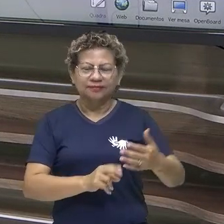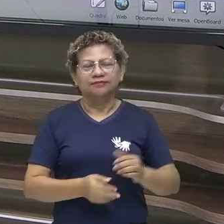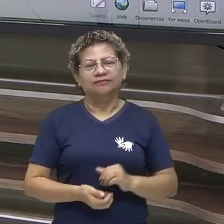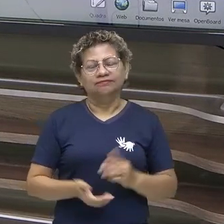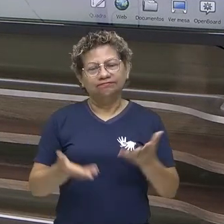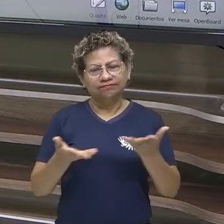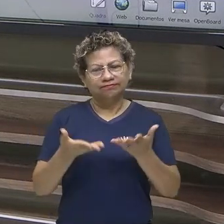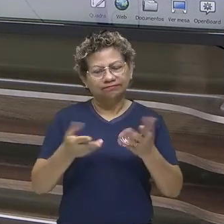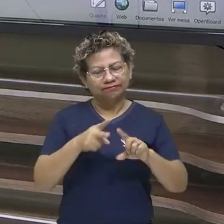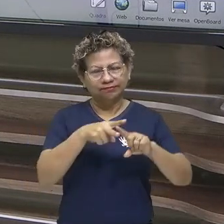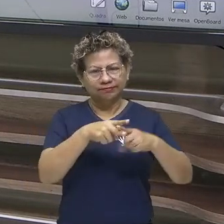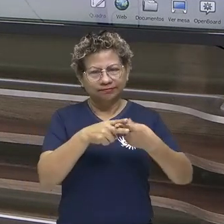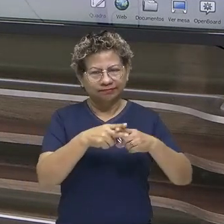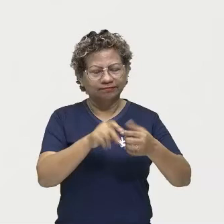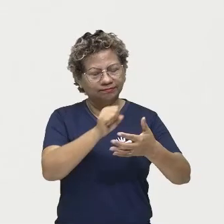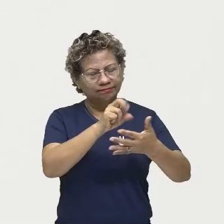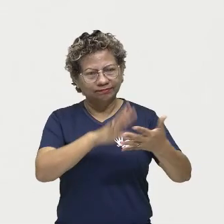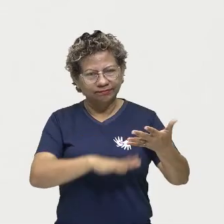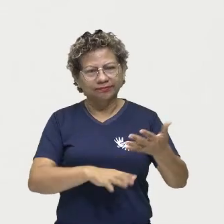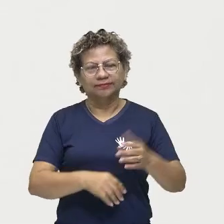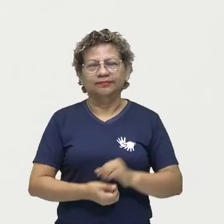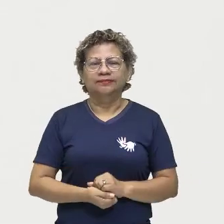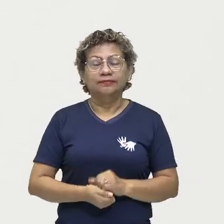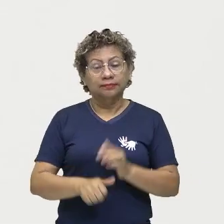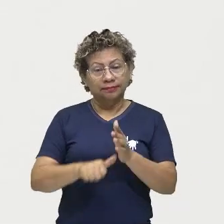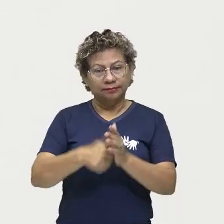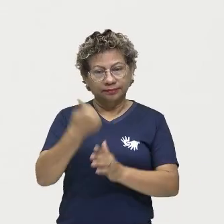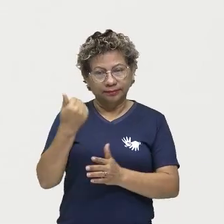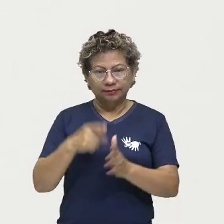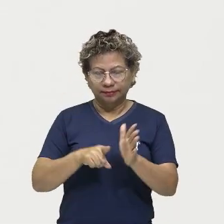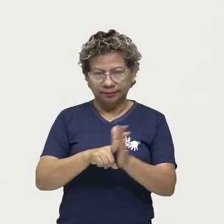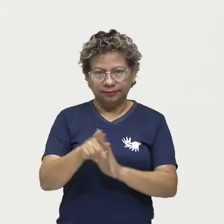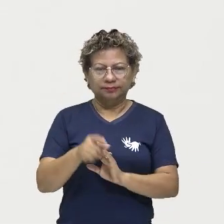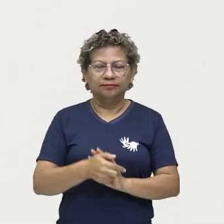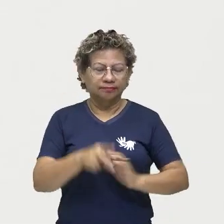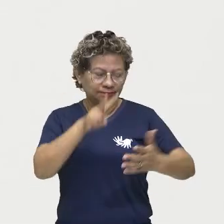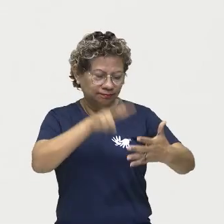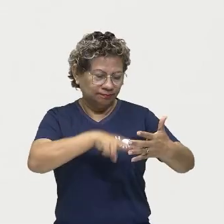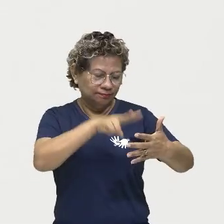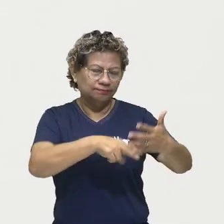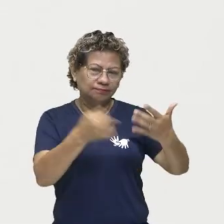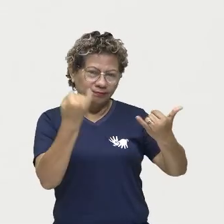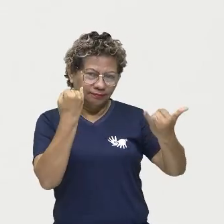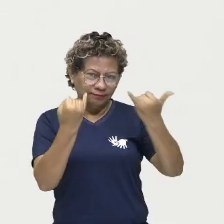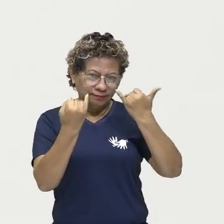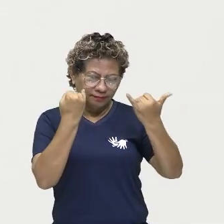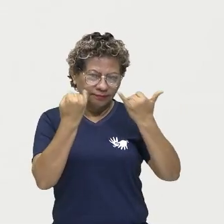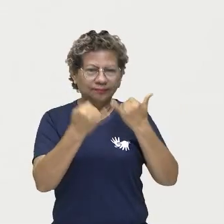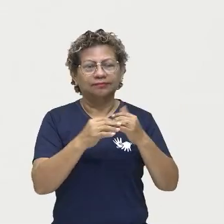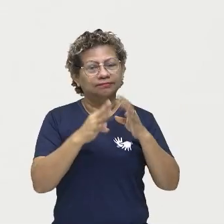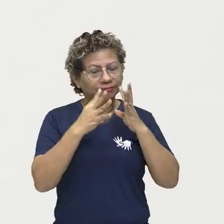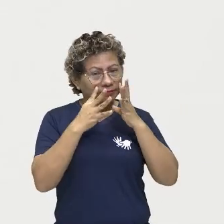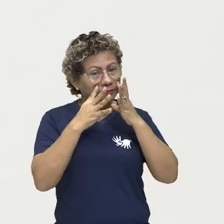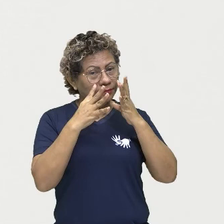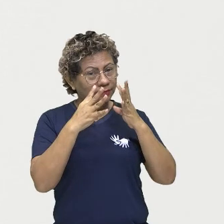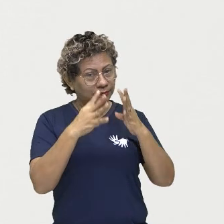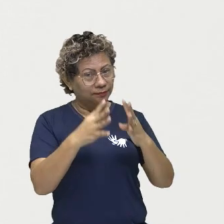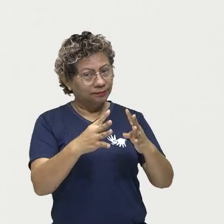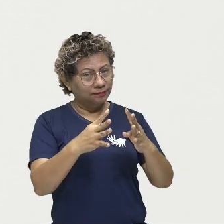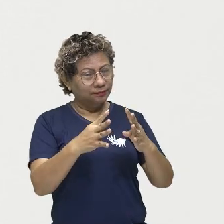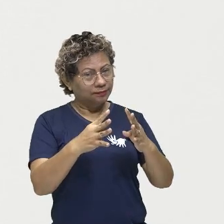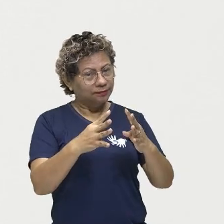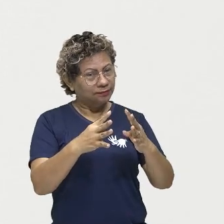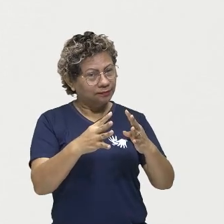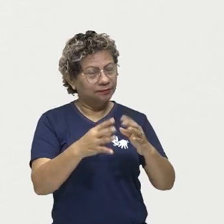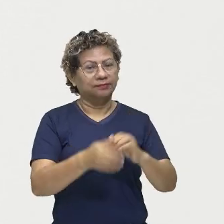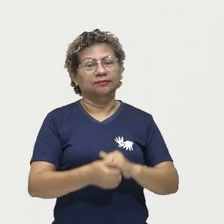da mesma. Então, na nossa primeira questão, temos o seguinte, a questão de número 1, que veio da Unitaú,